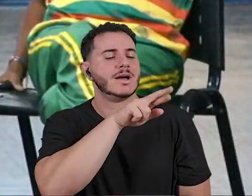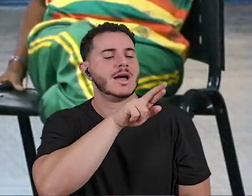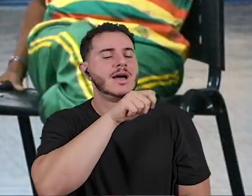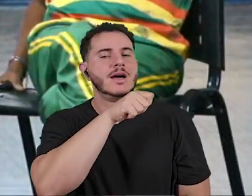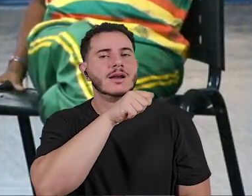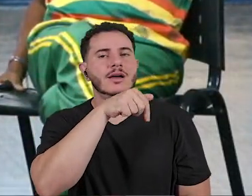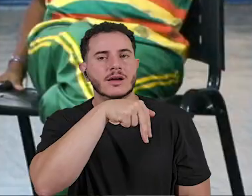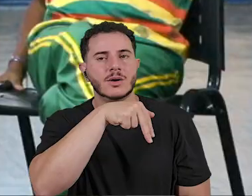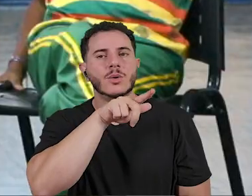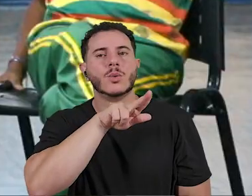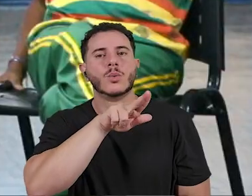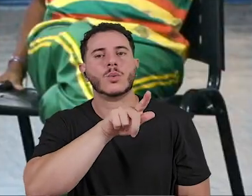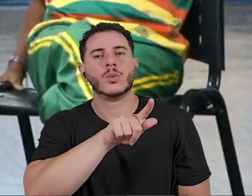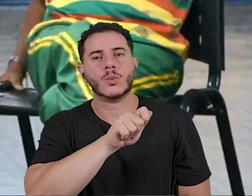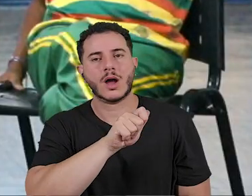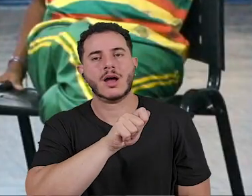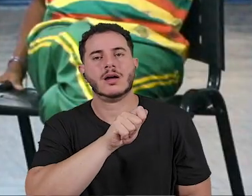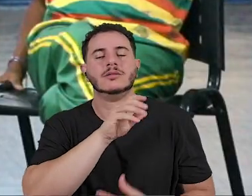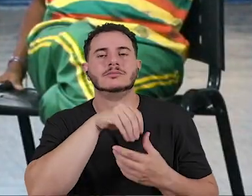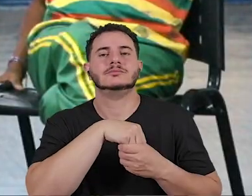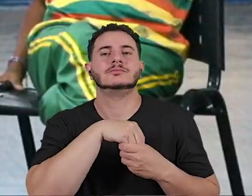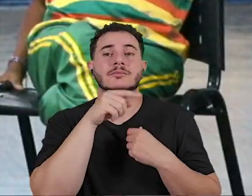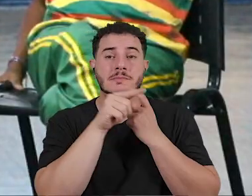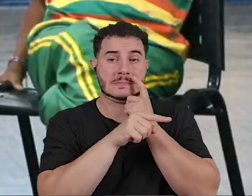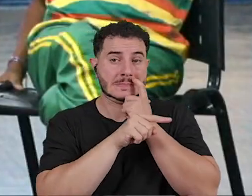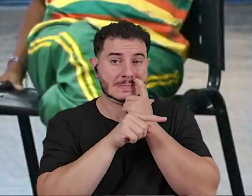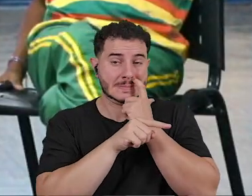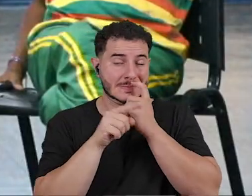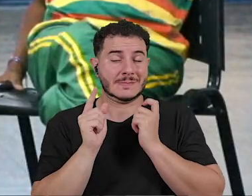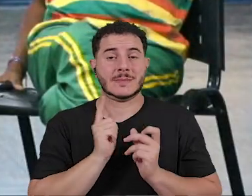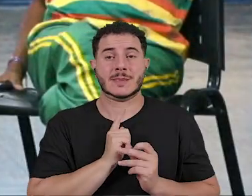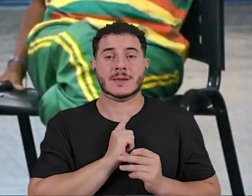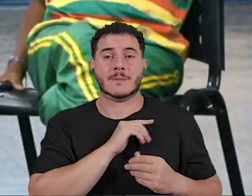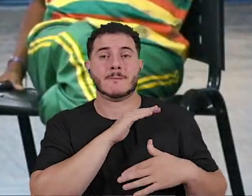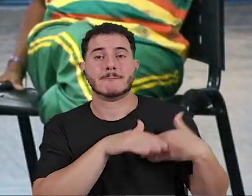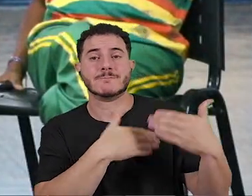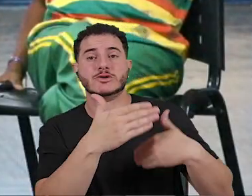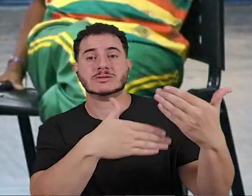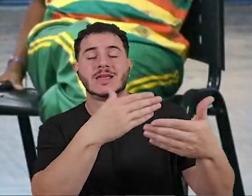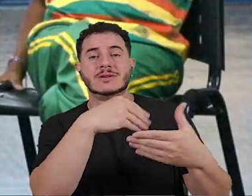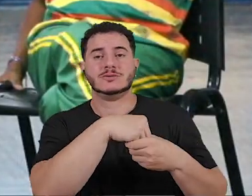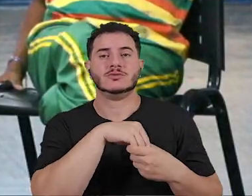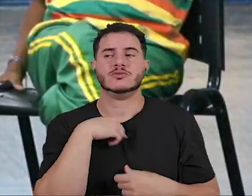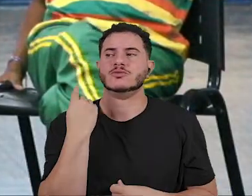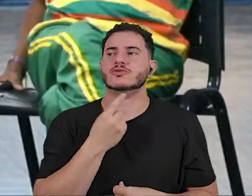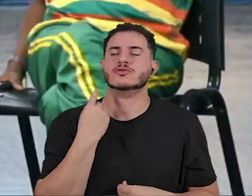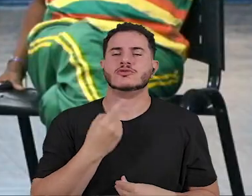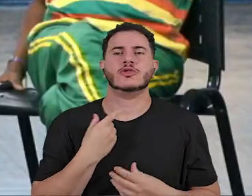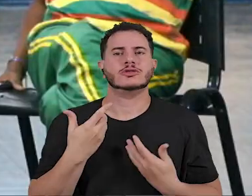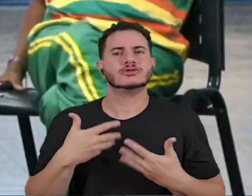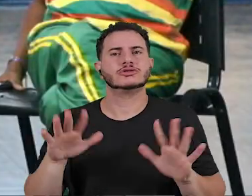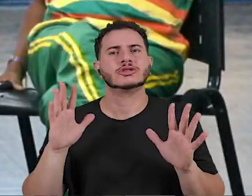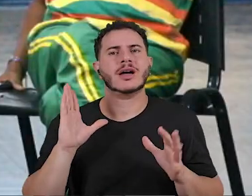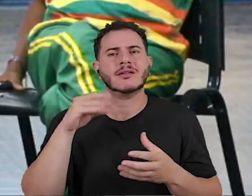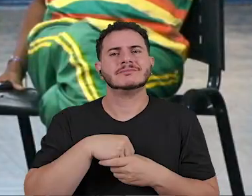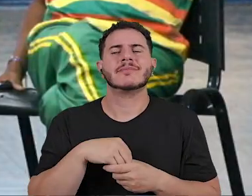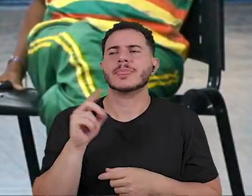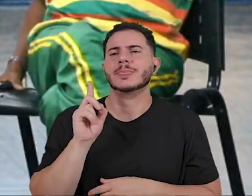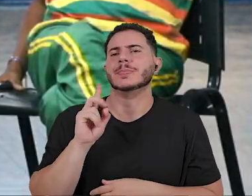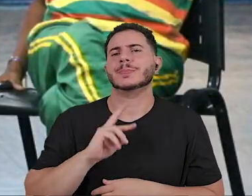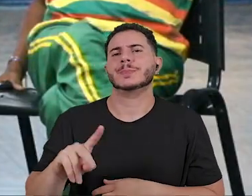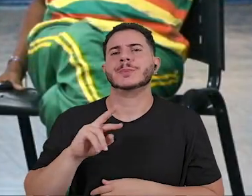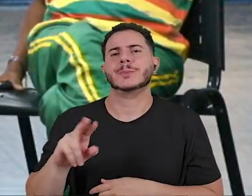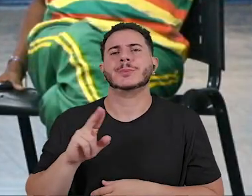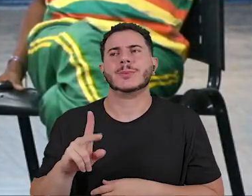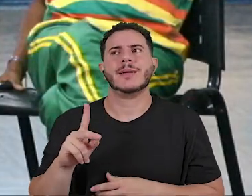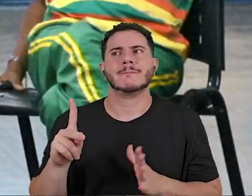passamos dessa transição, né, de um Maracatu que não era uma nação, e isso a gente deixa muito claro, né, não se constituiu